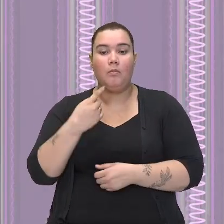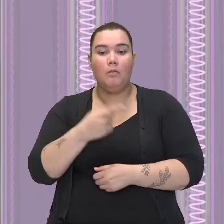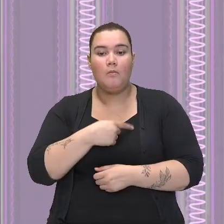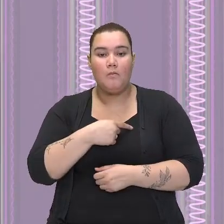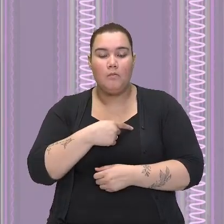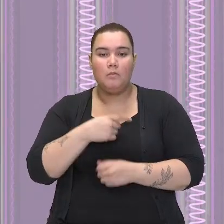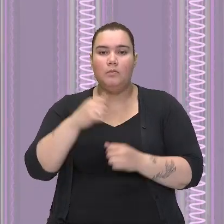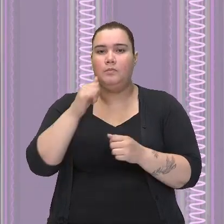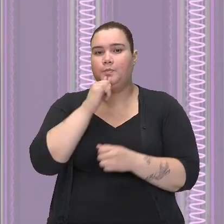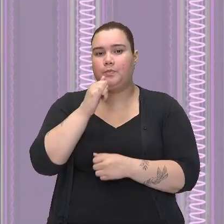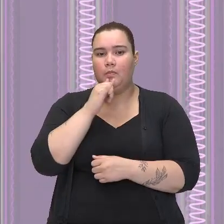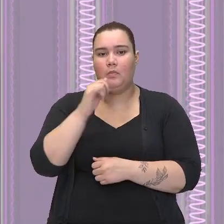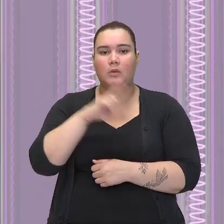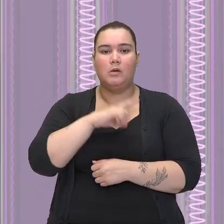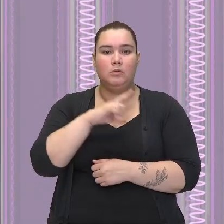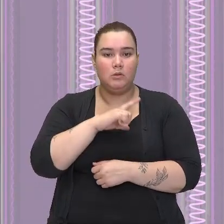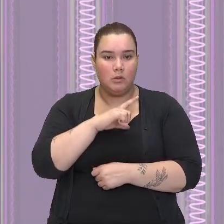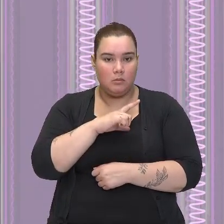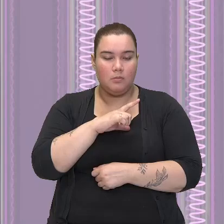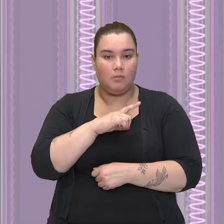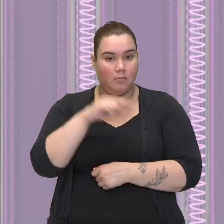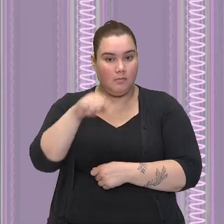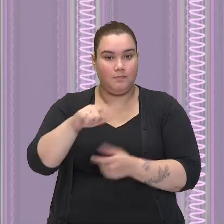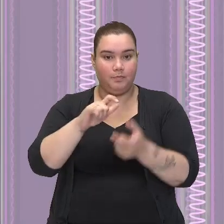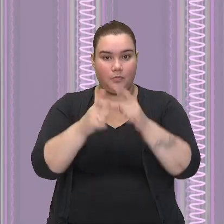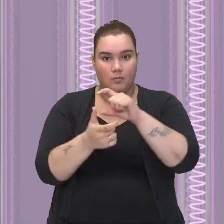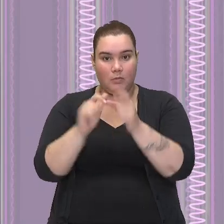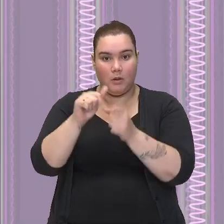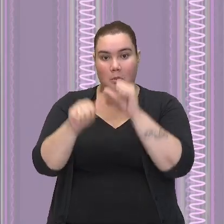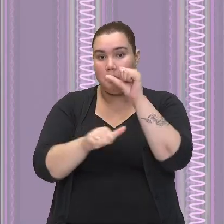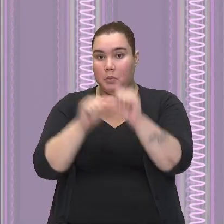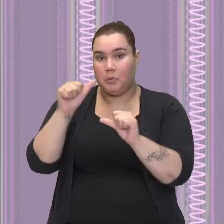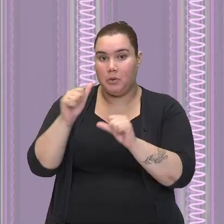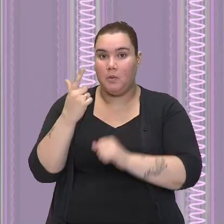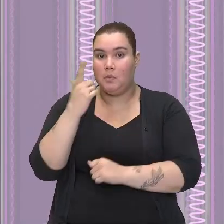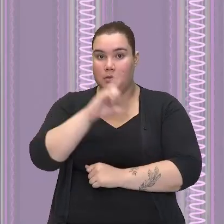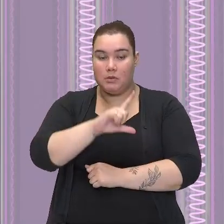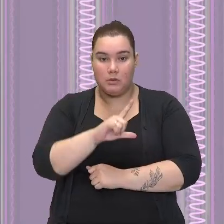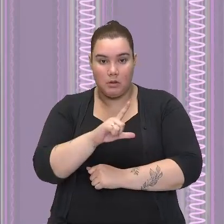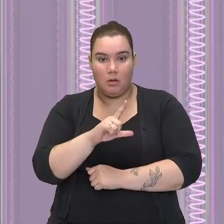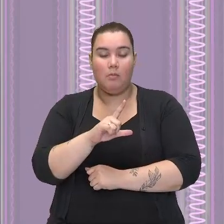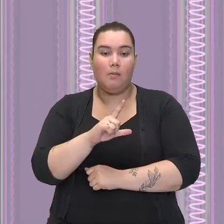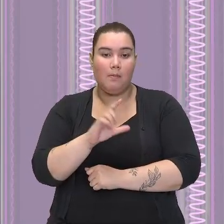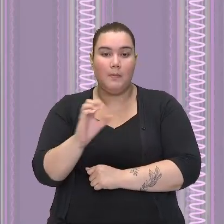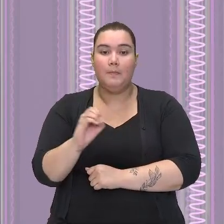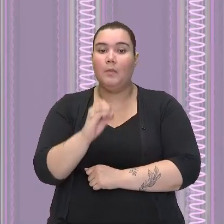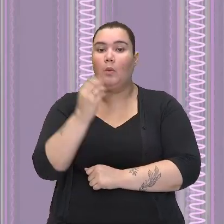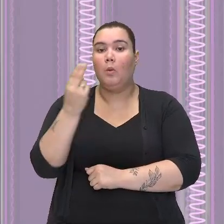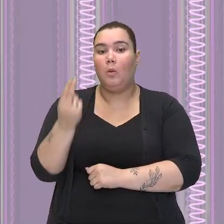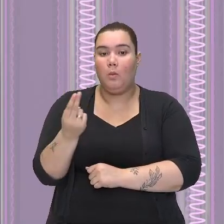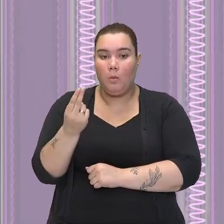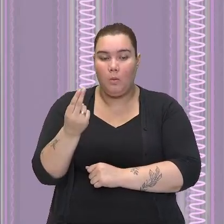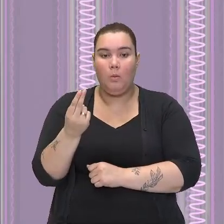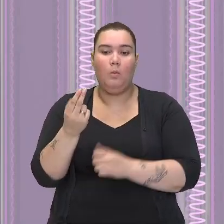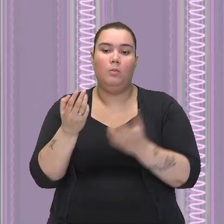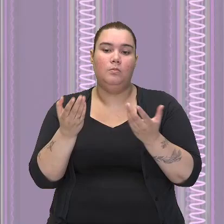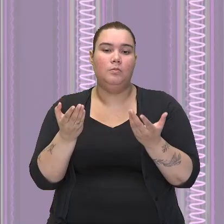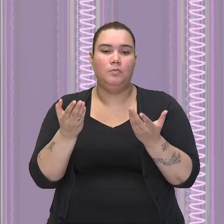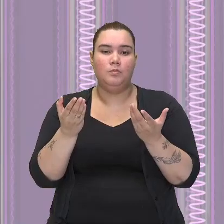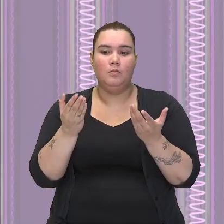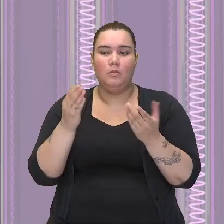nós realizarmos uma transformação geométrica, ou uma transformação